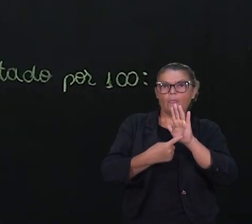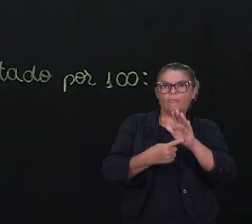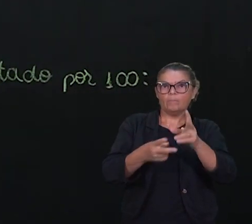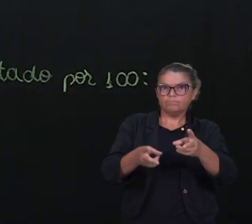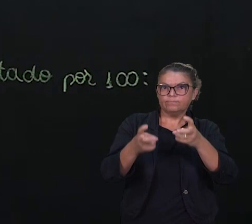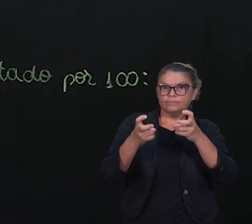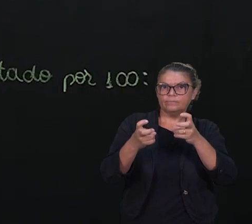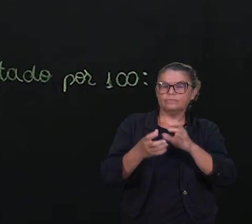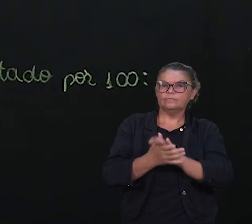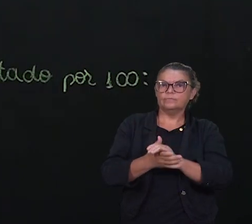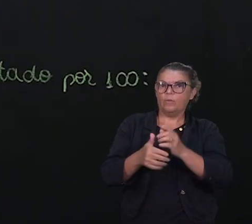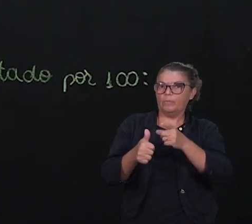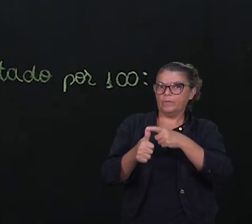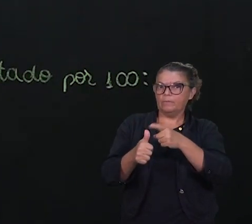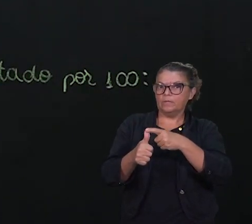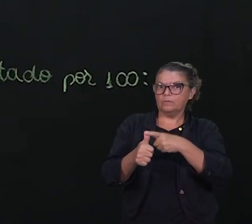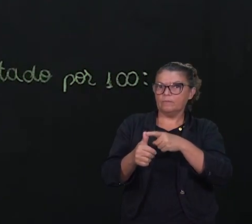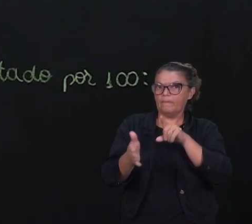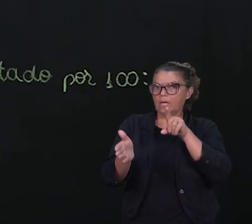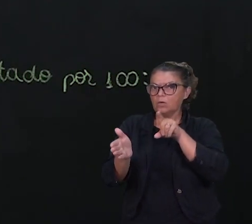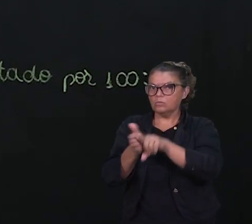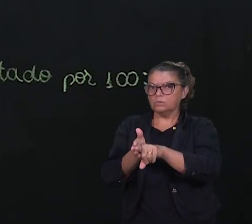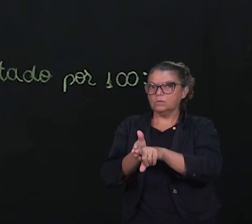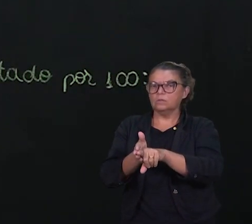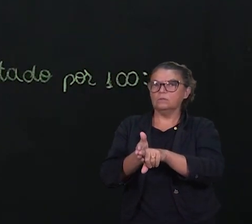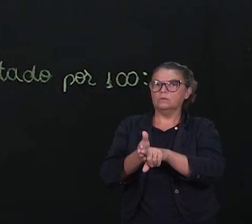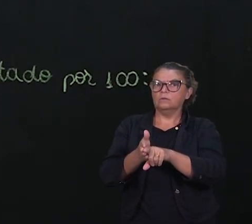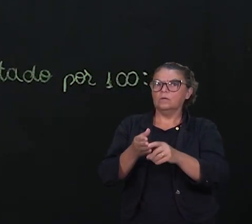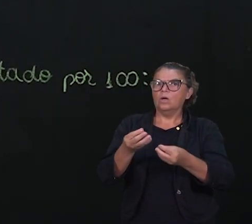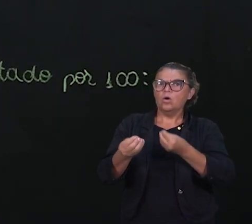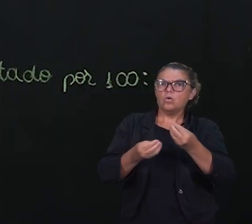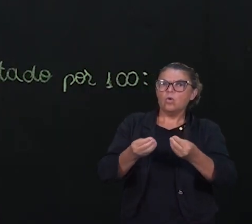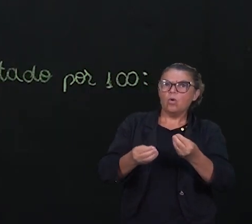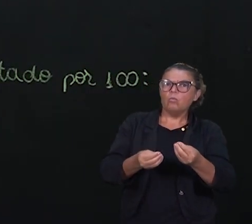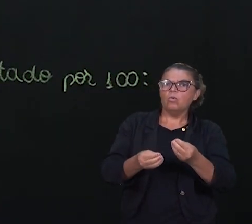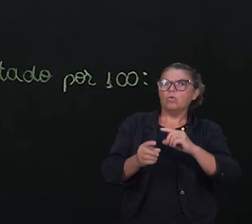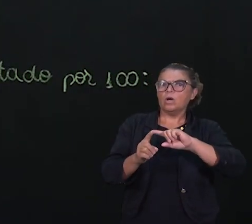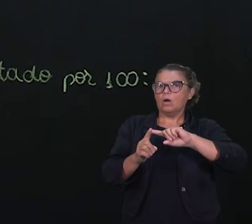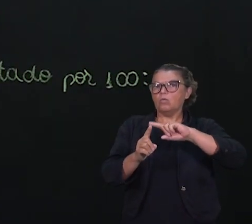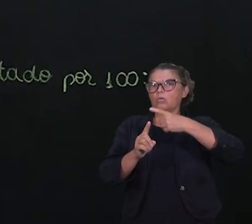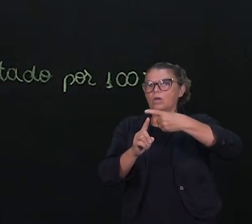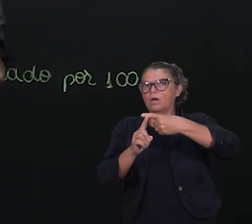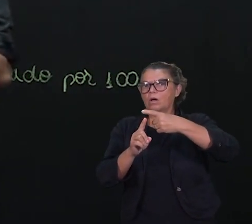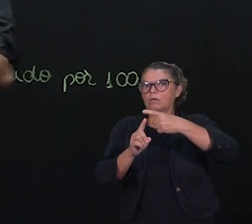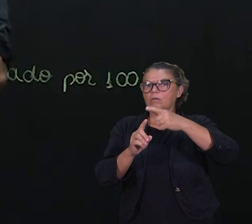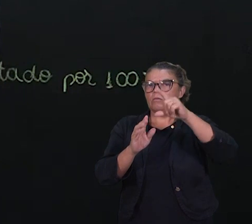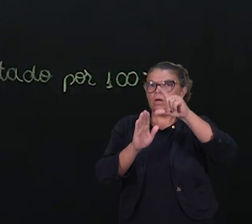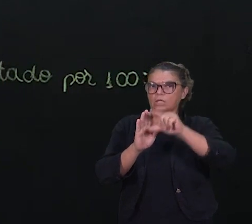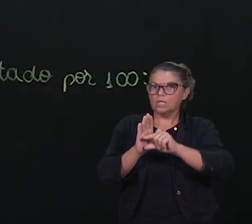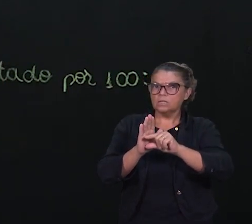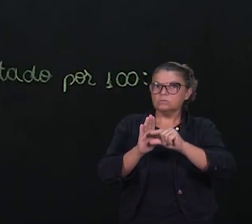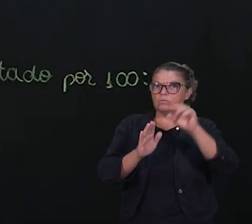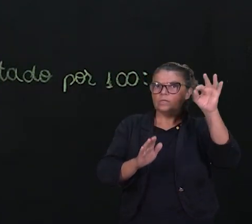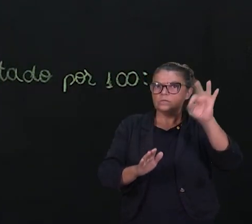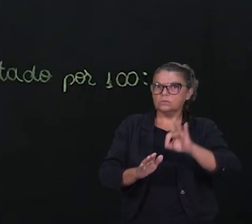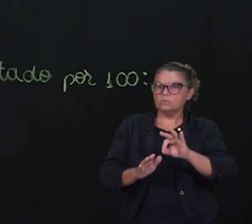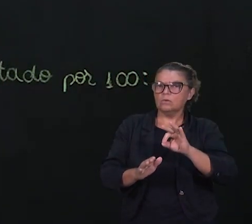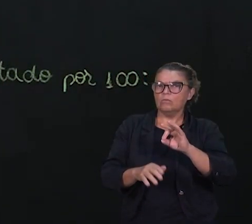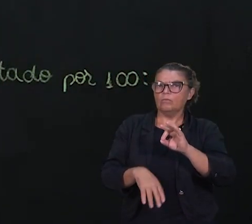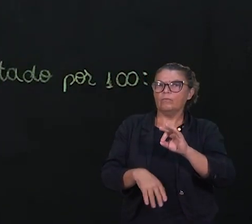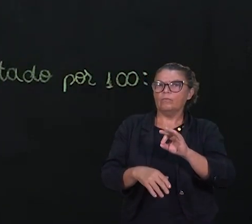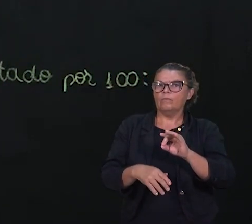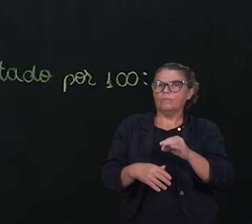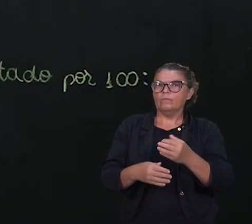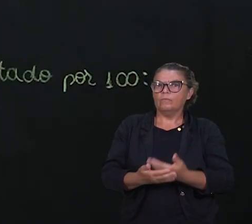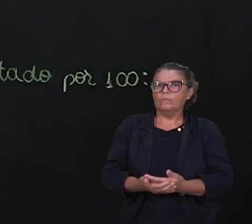Repare então aqui o meu primeiro. O primeiro exemplo tem o seguinte, olha só. Como calcular acréscimo percentual? Bem, vem a seguinte